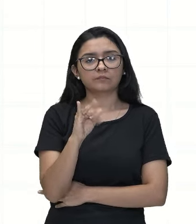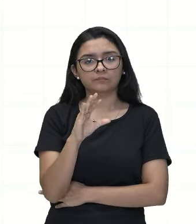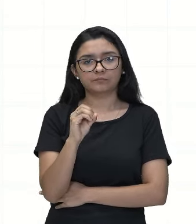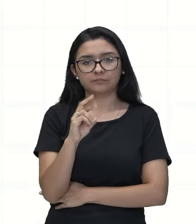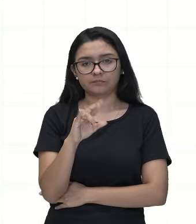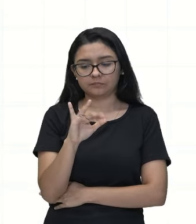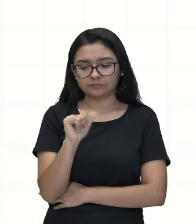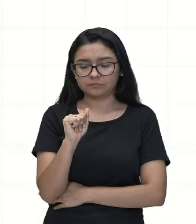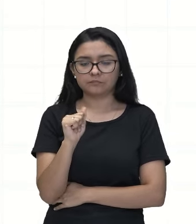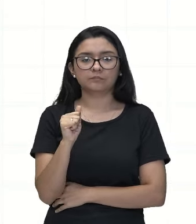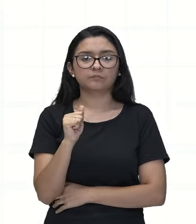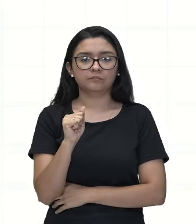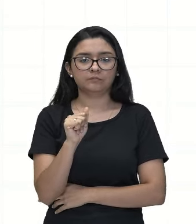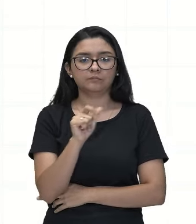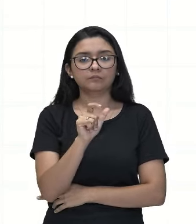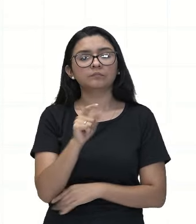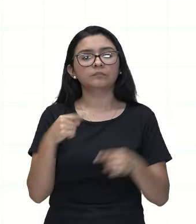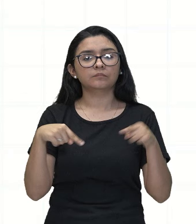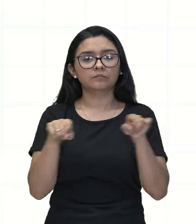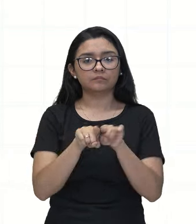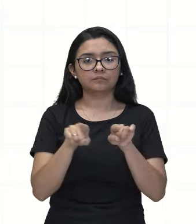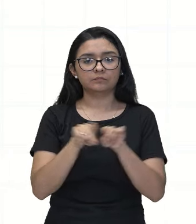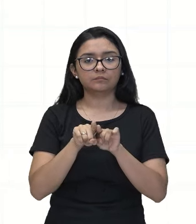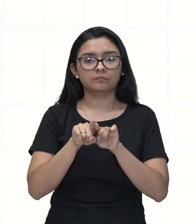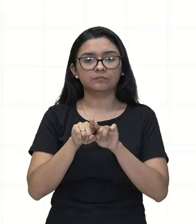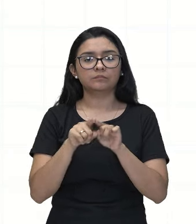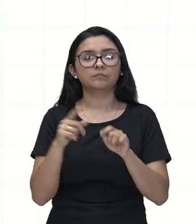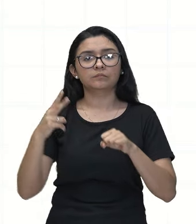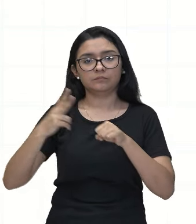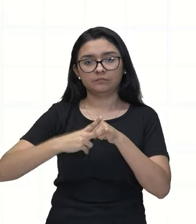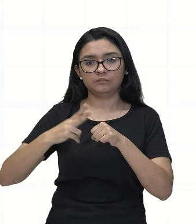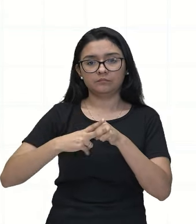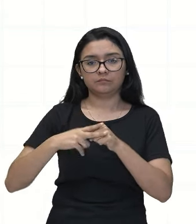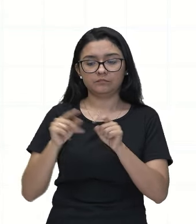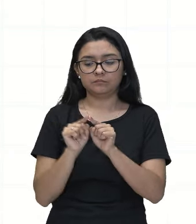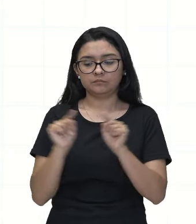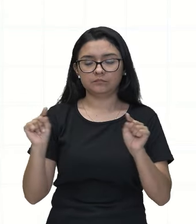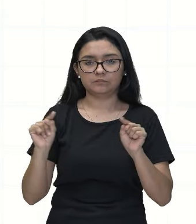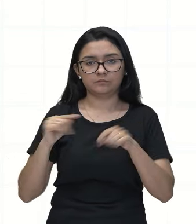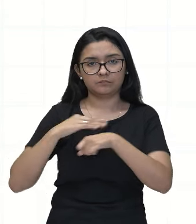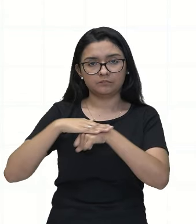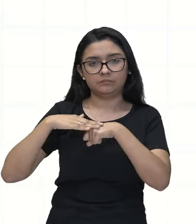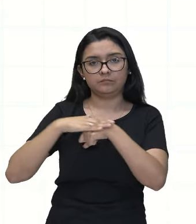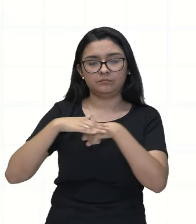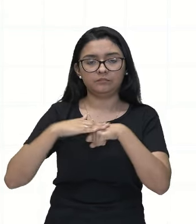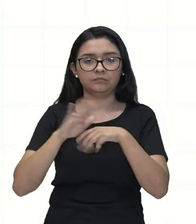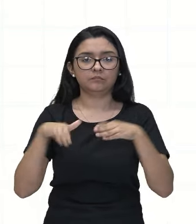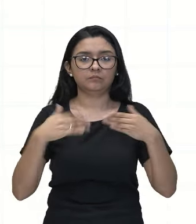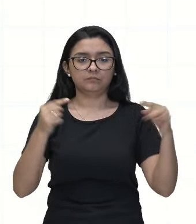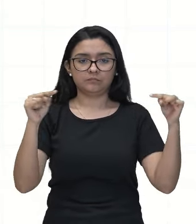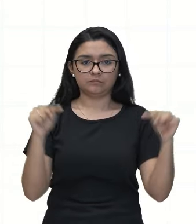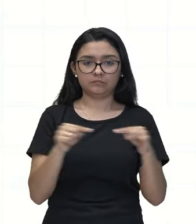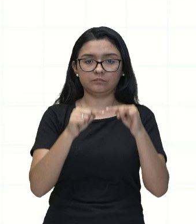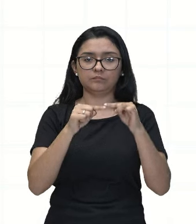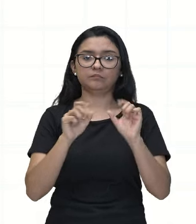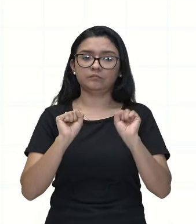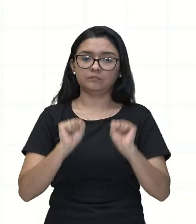e aqui tá o verbo né Então essa concordância ela pode ser feita com a